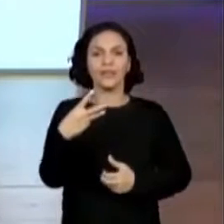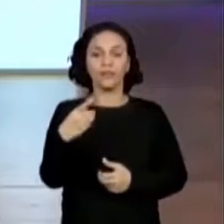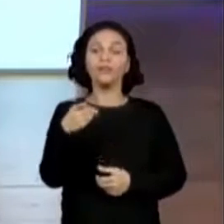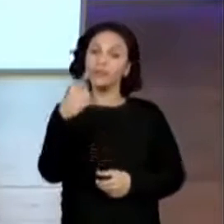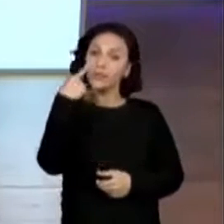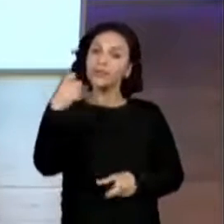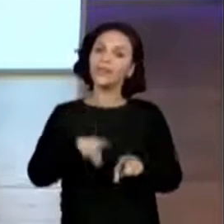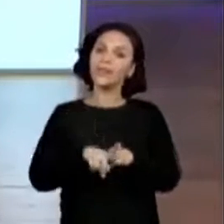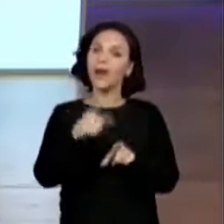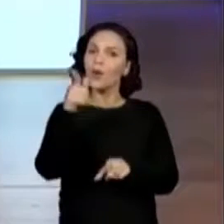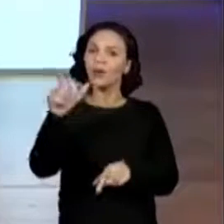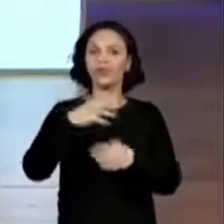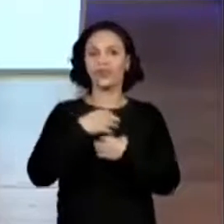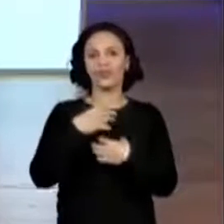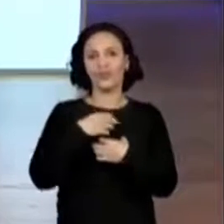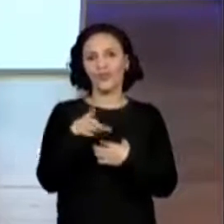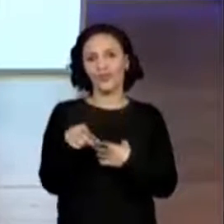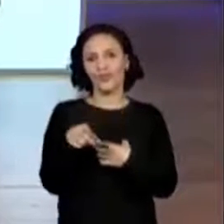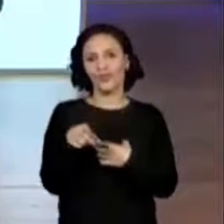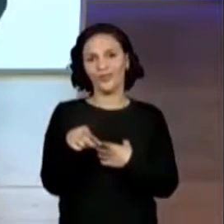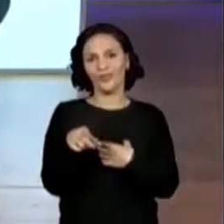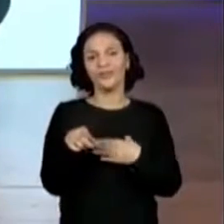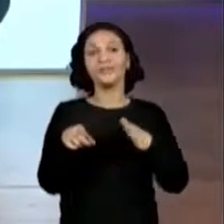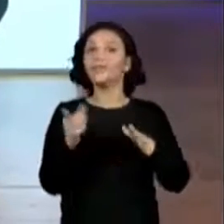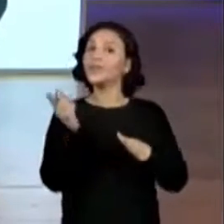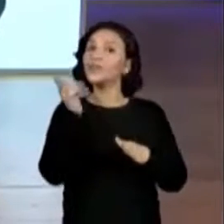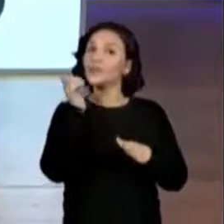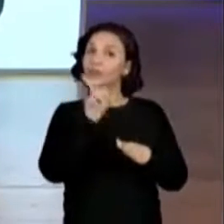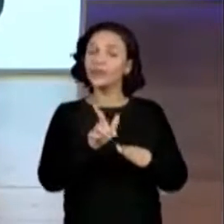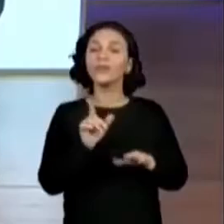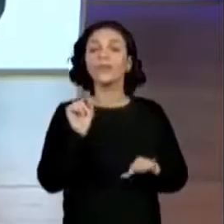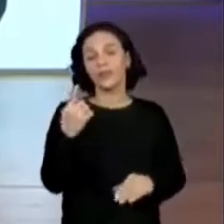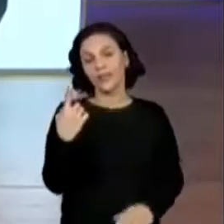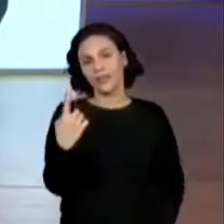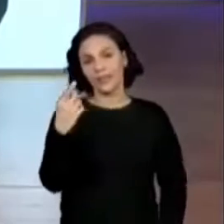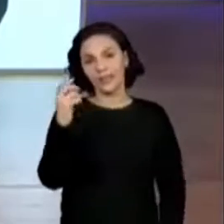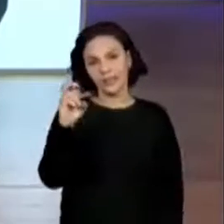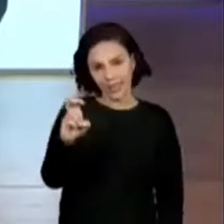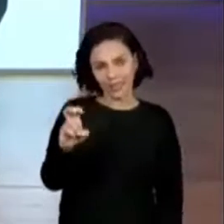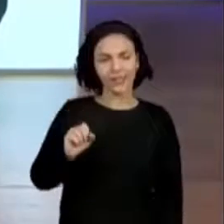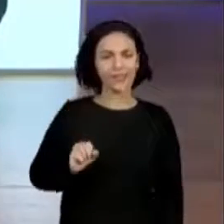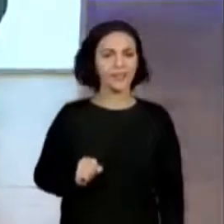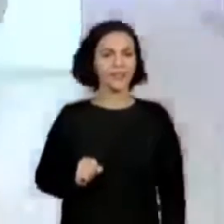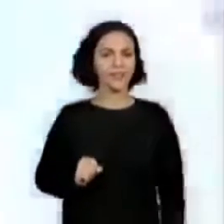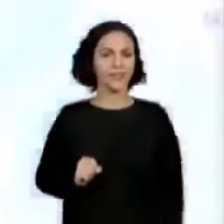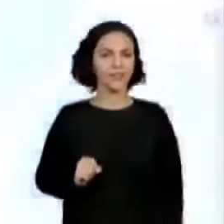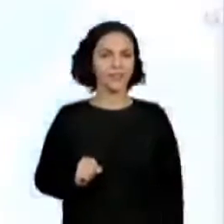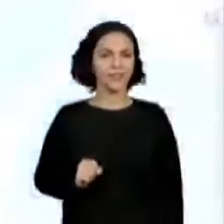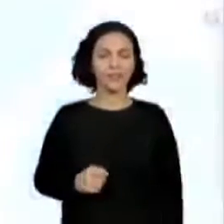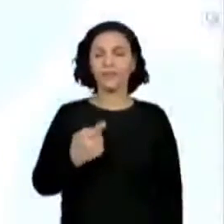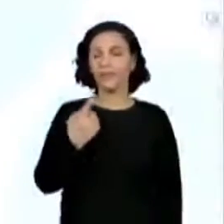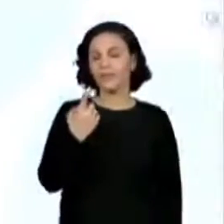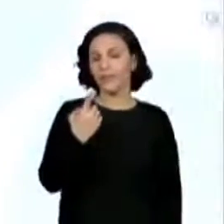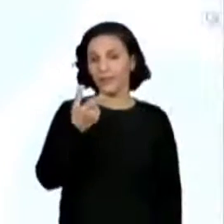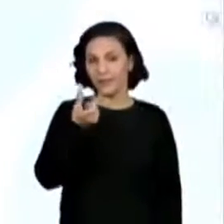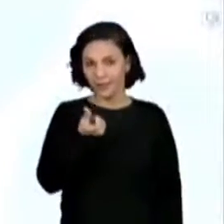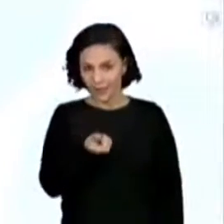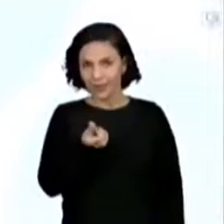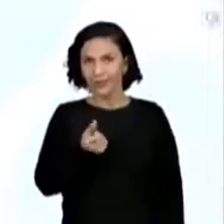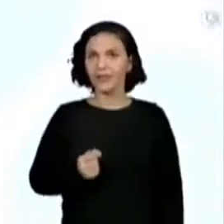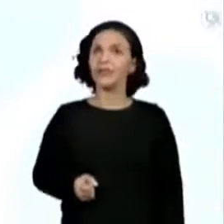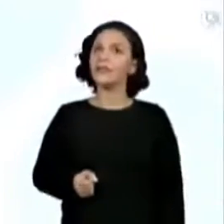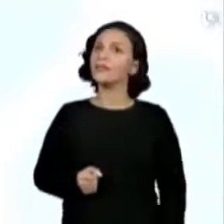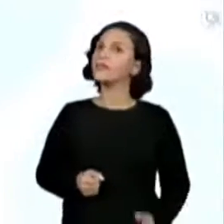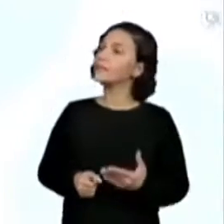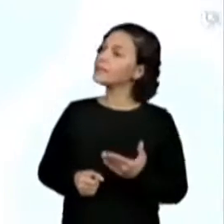é interessante também. E a gente conseguiu aqui, né? Ter o 15 de novo, né? E o 16 e o 15,